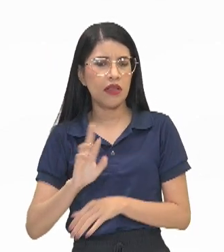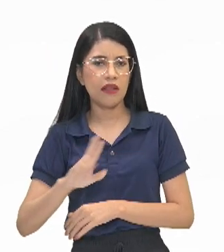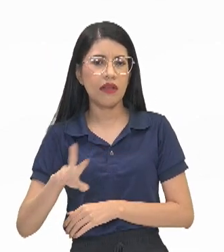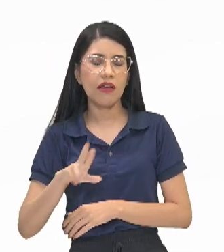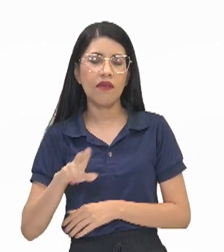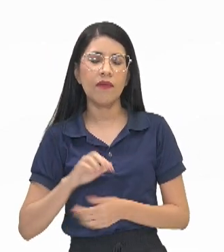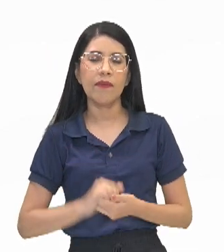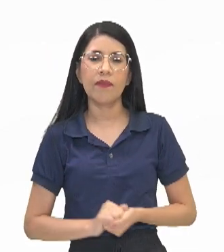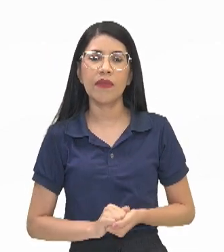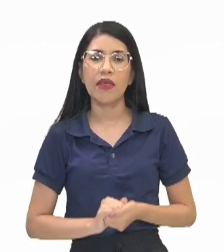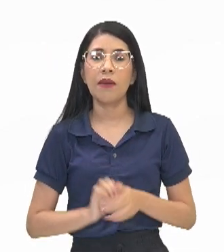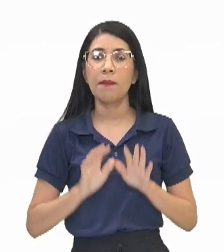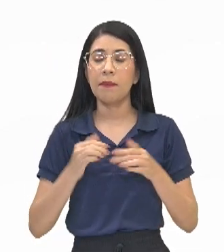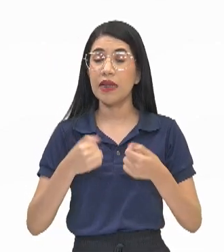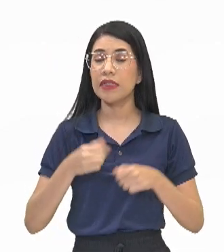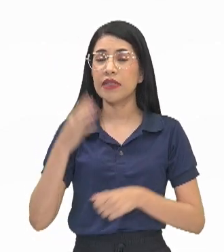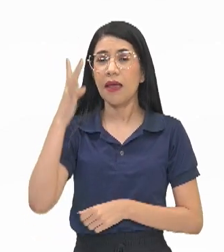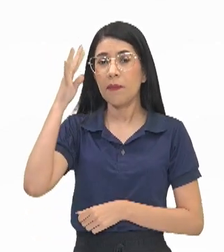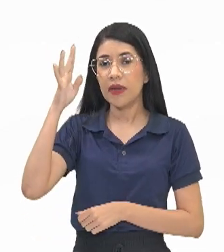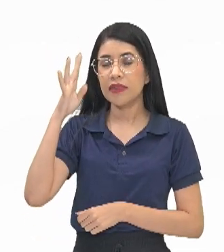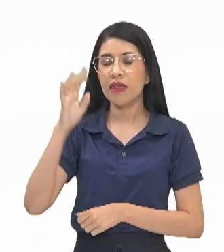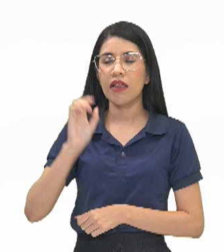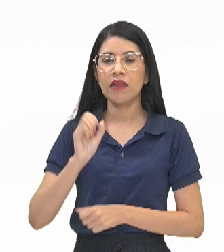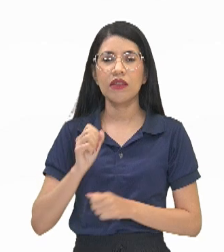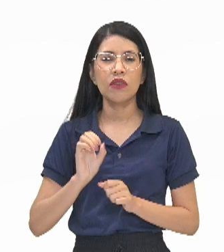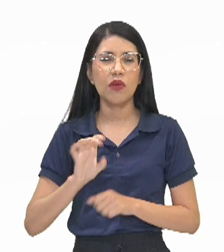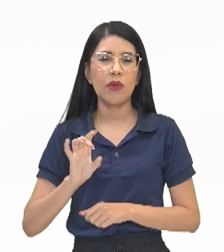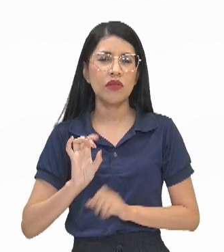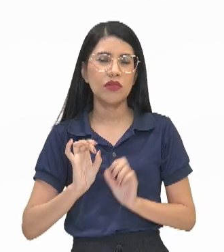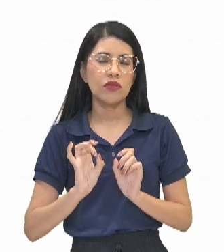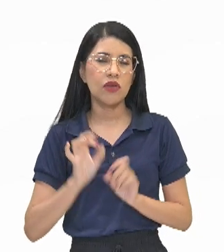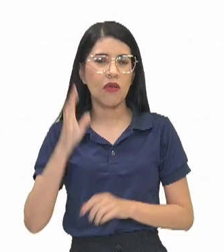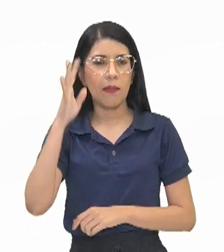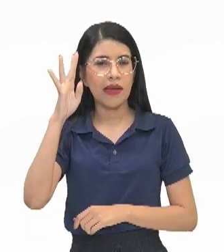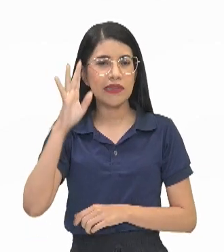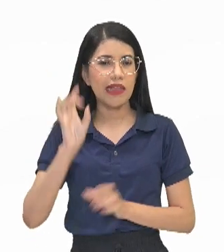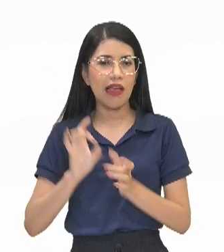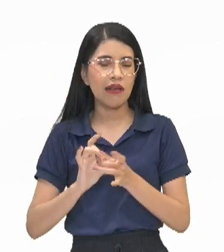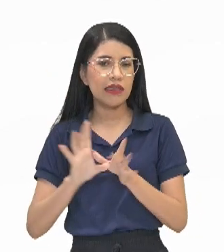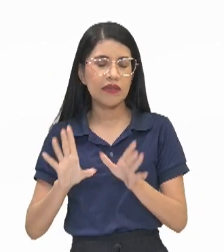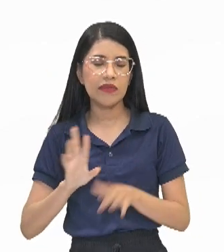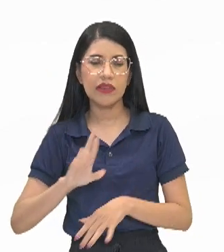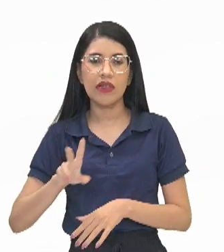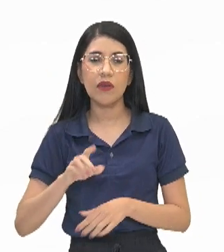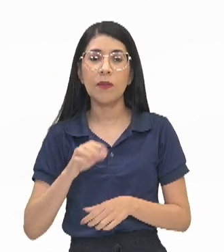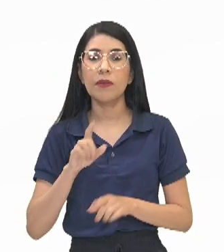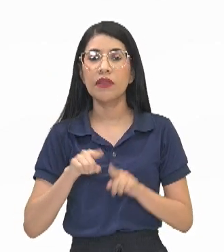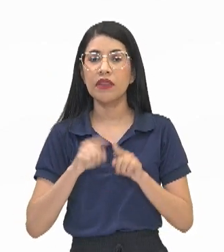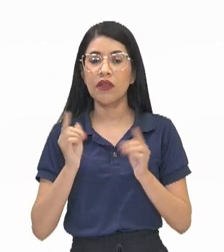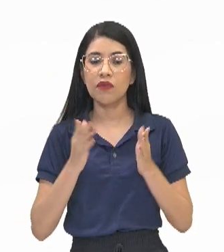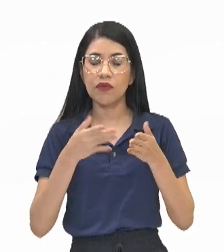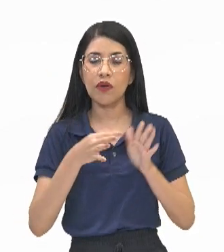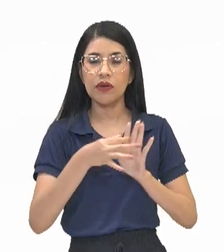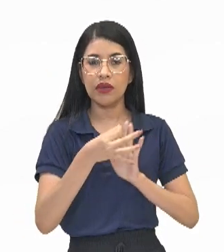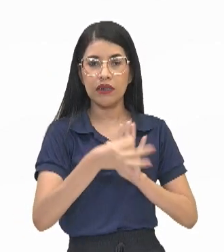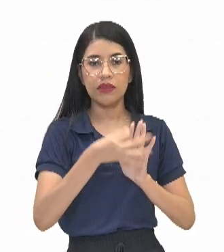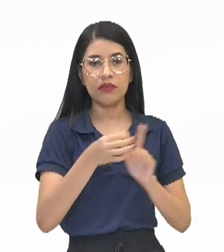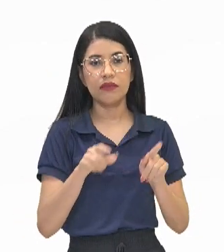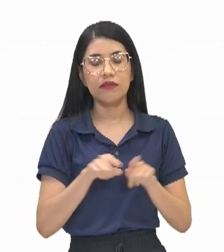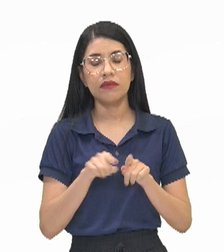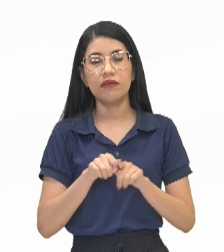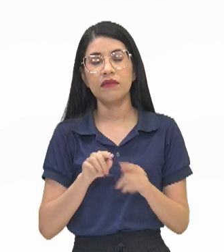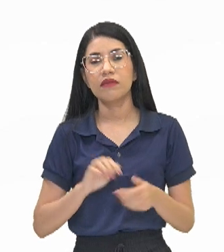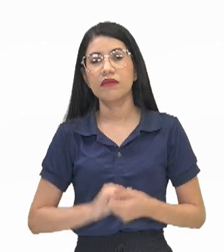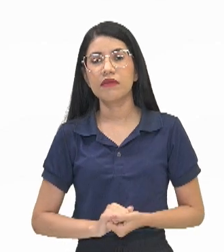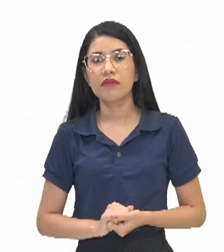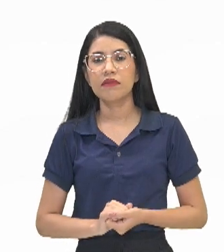que vamos pensar aqui, vamos teorizar. Não, é uma teoria, mas ela é crítica, né? Ela